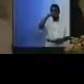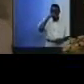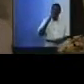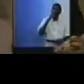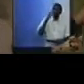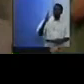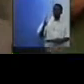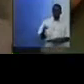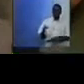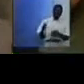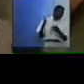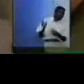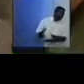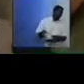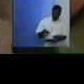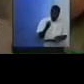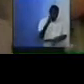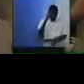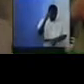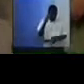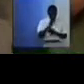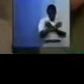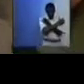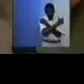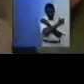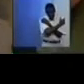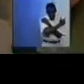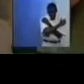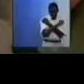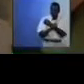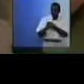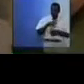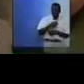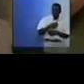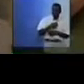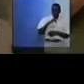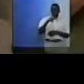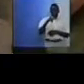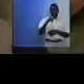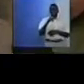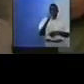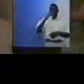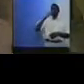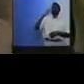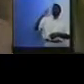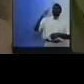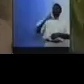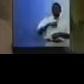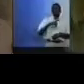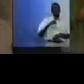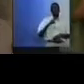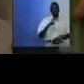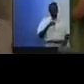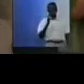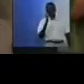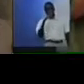para alguns filhos lá em Betânia que ainda não conseguiram parar de fumar, mas você está fedendo, hein? E fede. Pode, não fede? Fede.